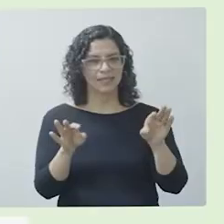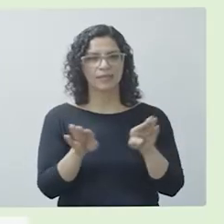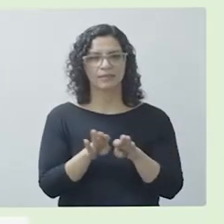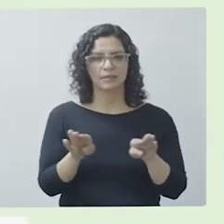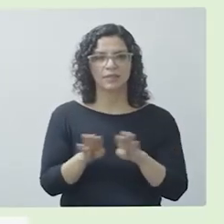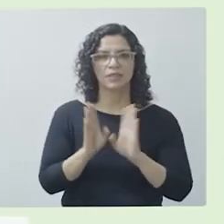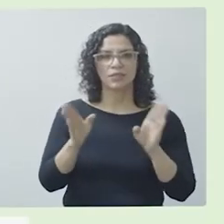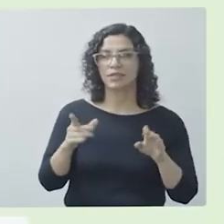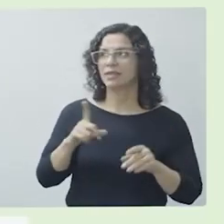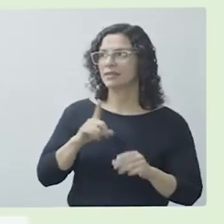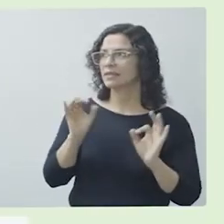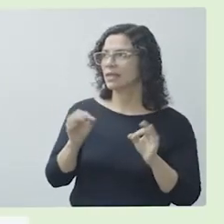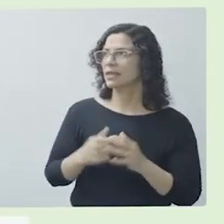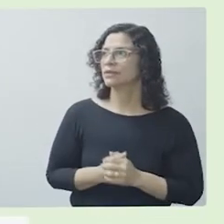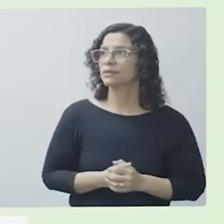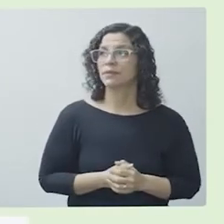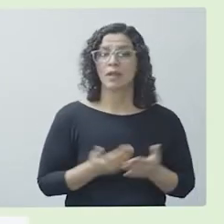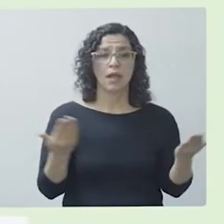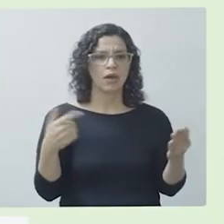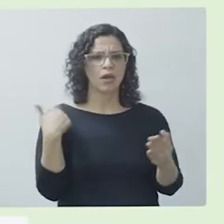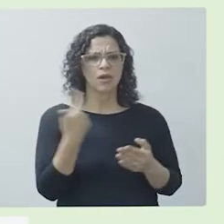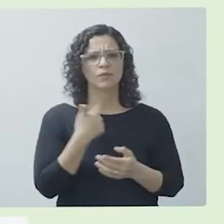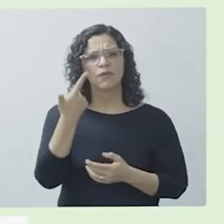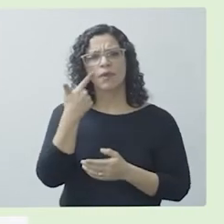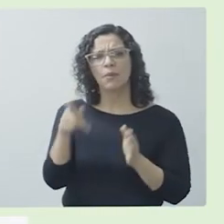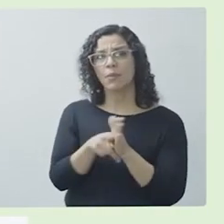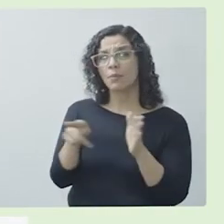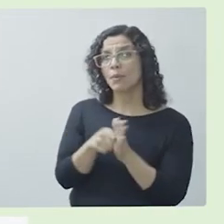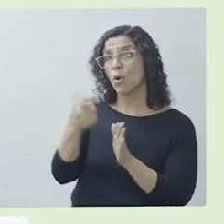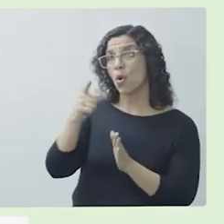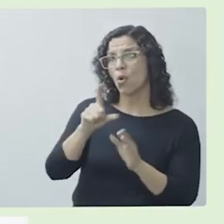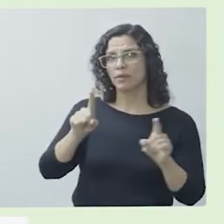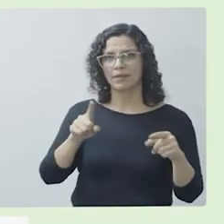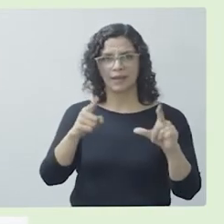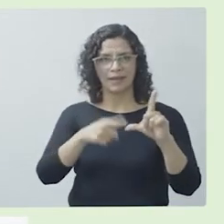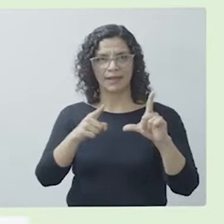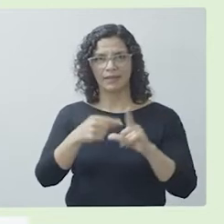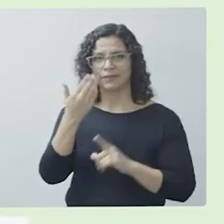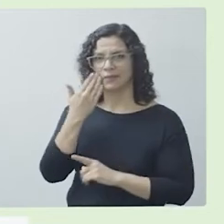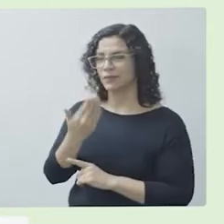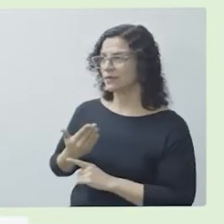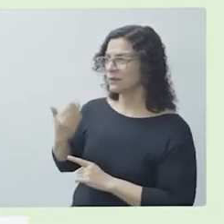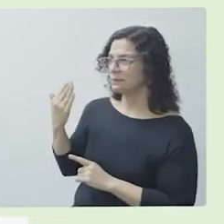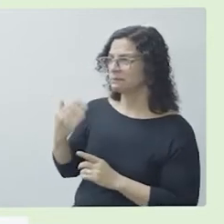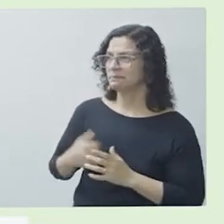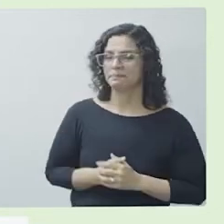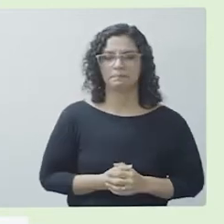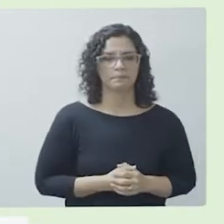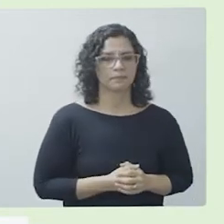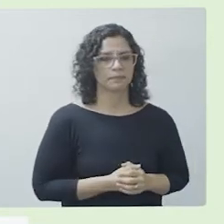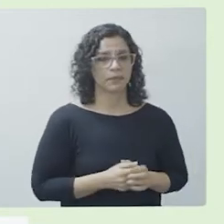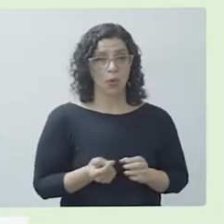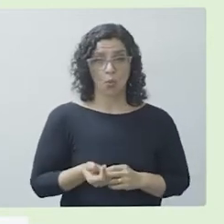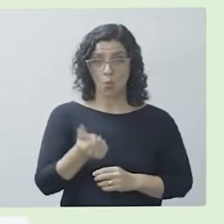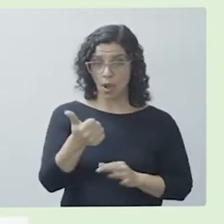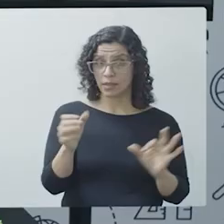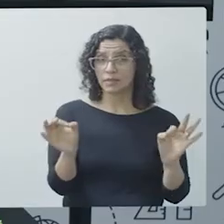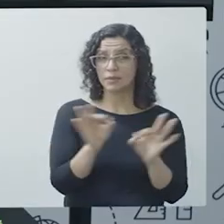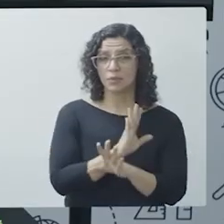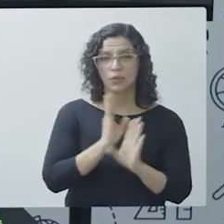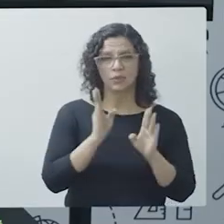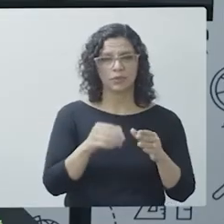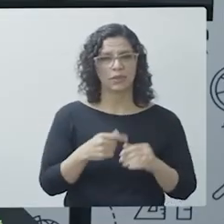Olhem lá os bonecos. Certo! Então vamos para a nossa próxima letra. Estamos